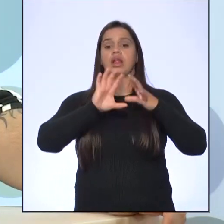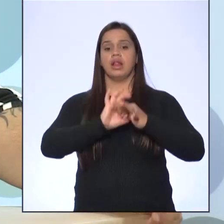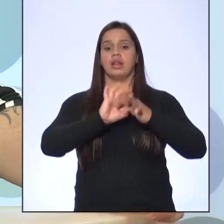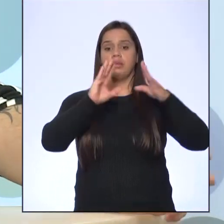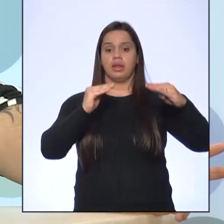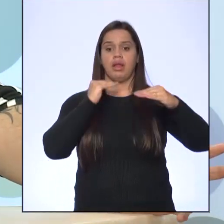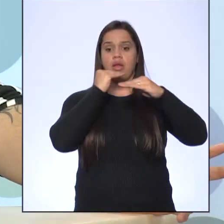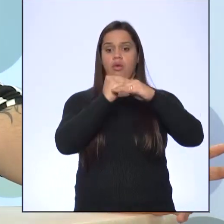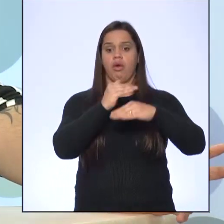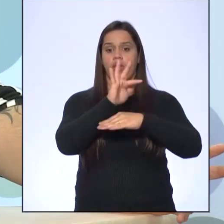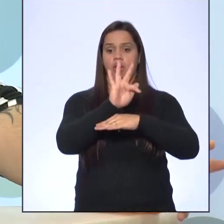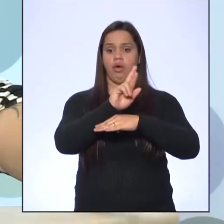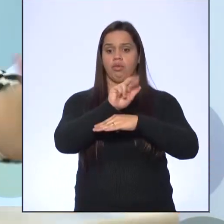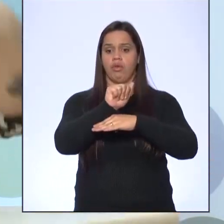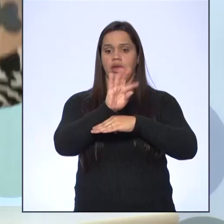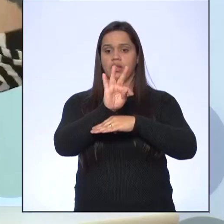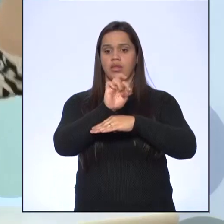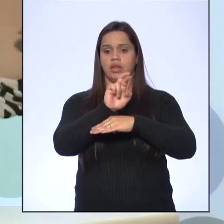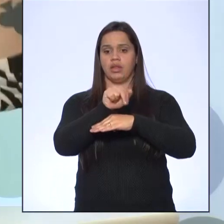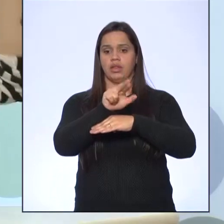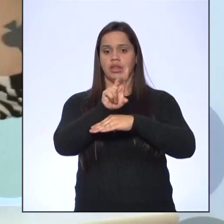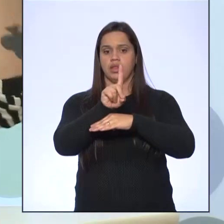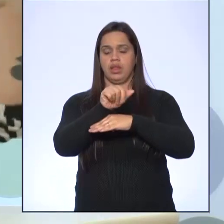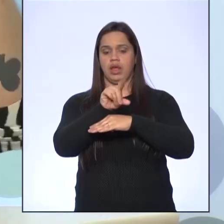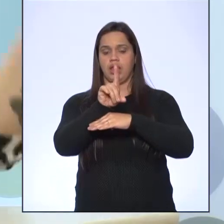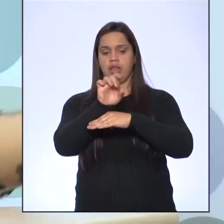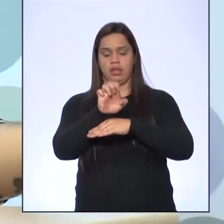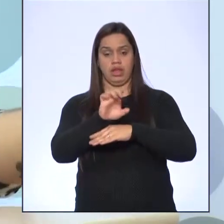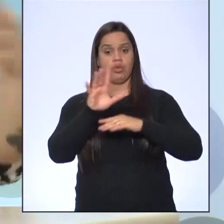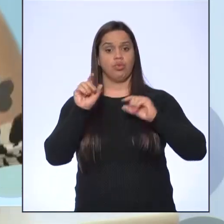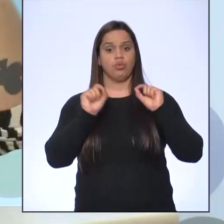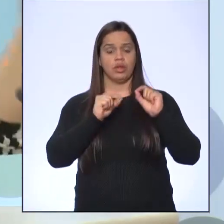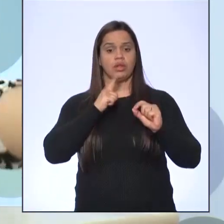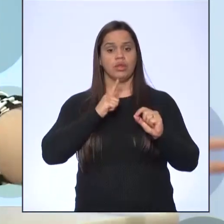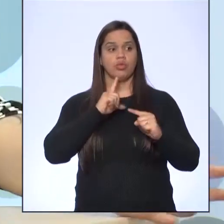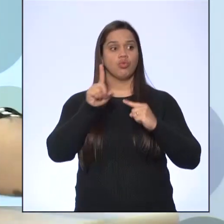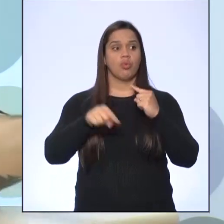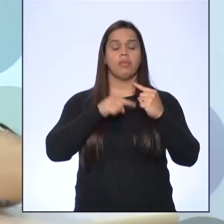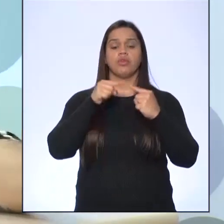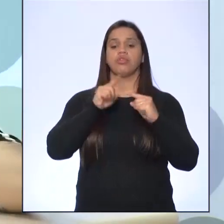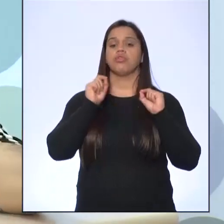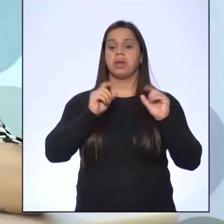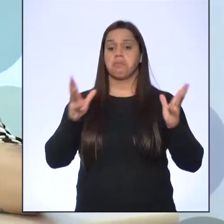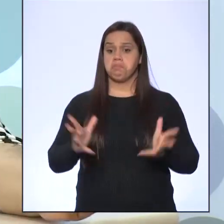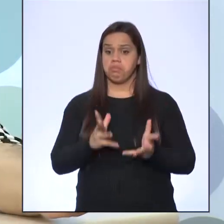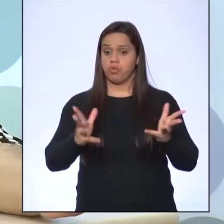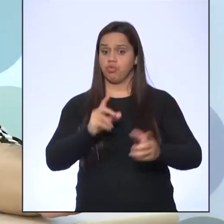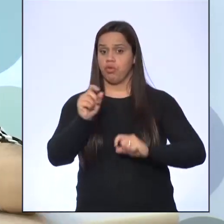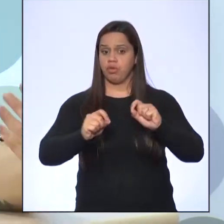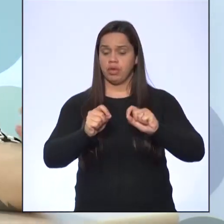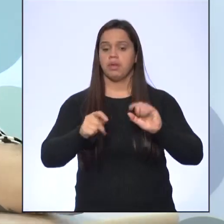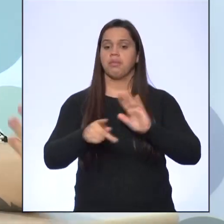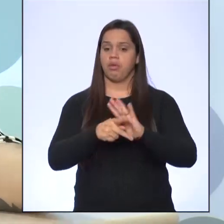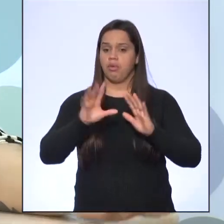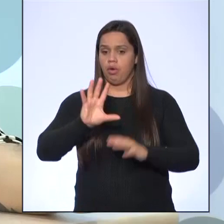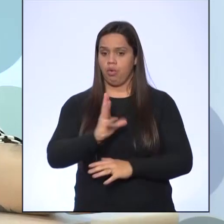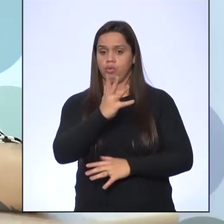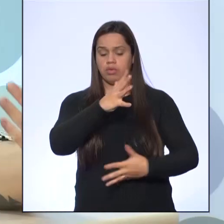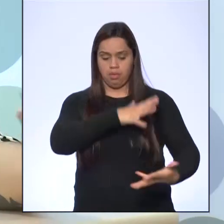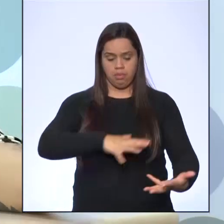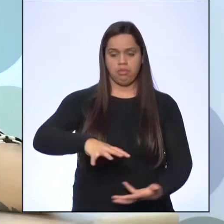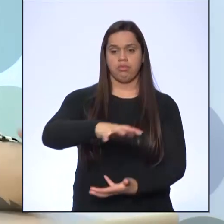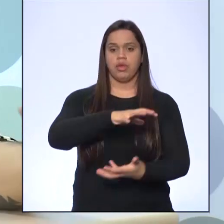foram base dos ideais que motivaram, enfim, tem essa base iluminista, mas motivaram a Revolução Francesa, mas também